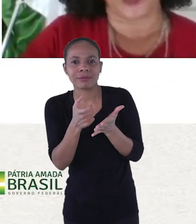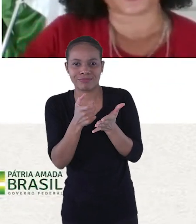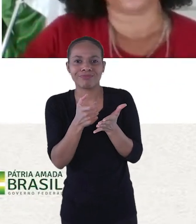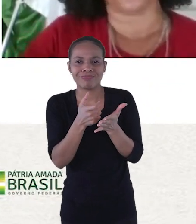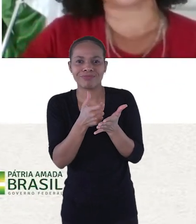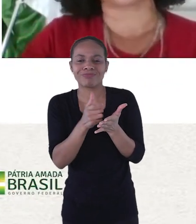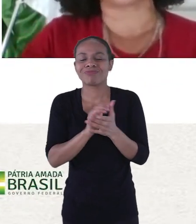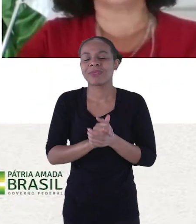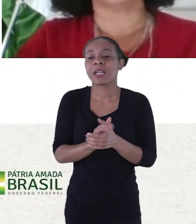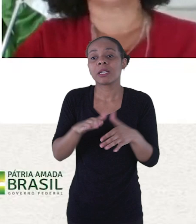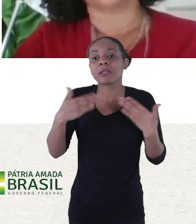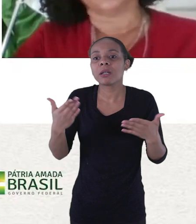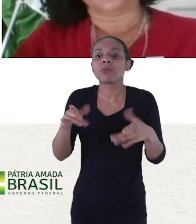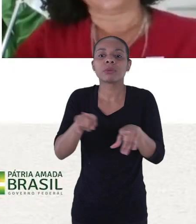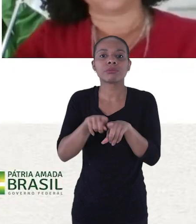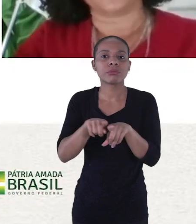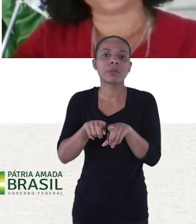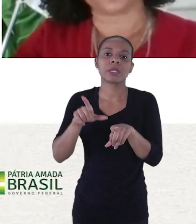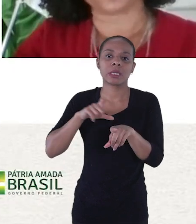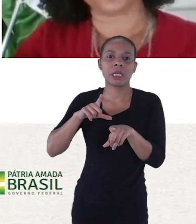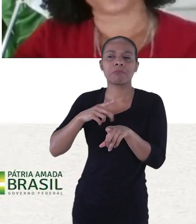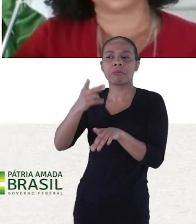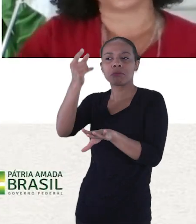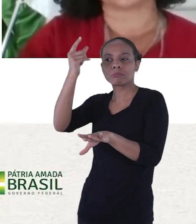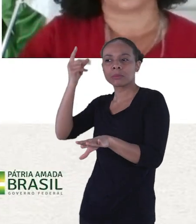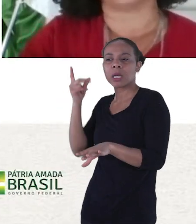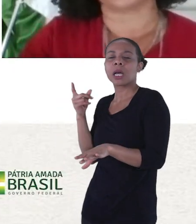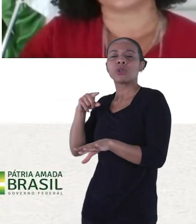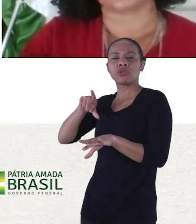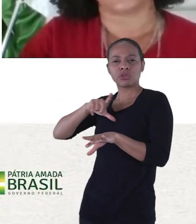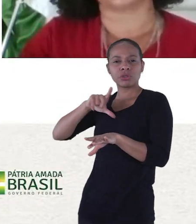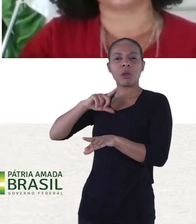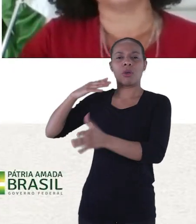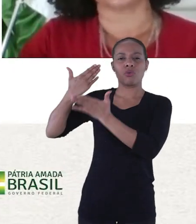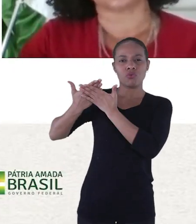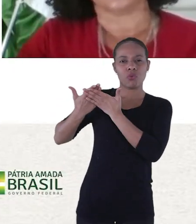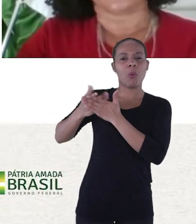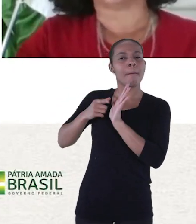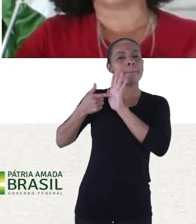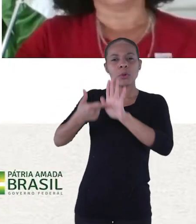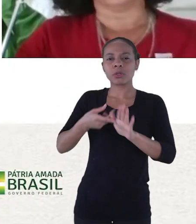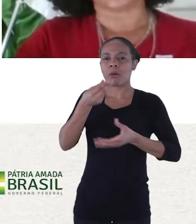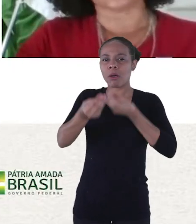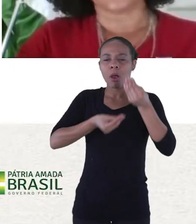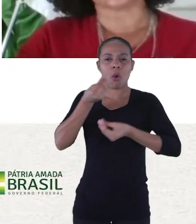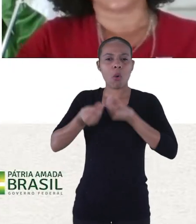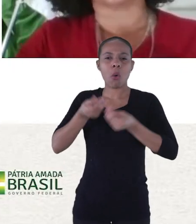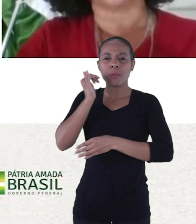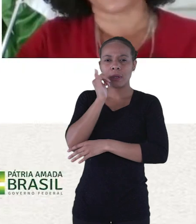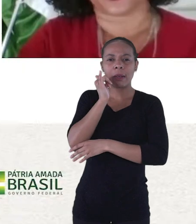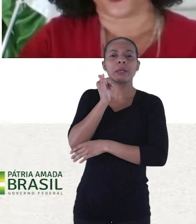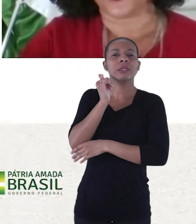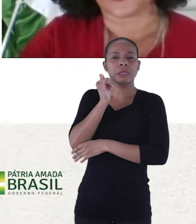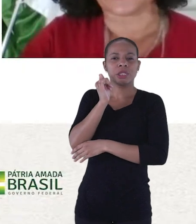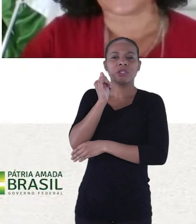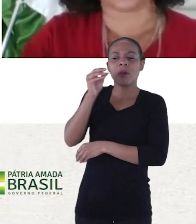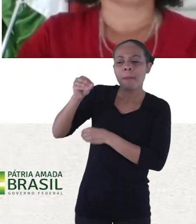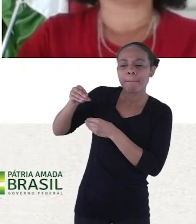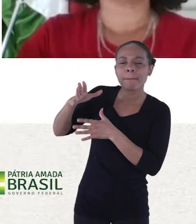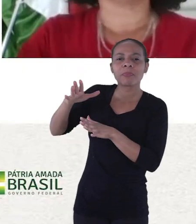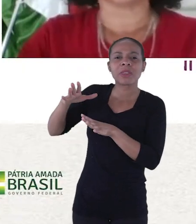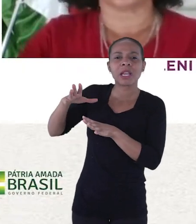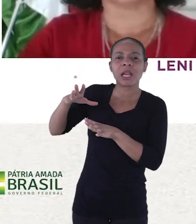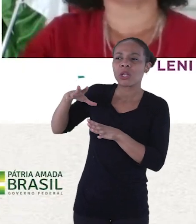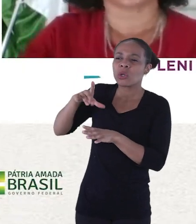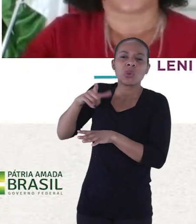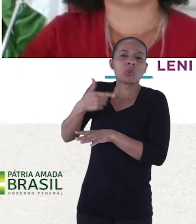teorias multiculturais que foram surgindo, através de estudos que mostravam que as narrativas hegemônicas, né, as narrativas históricas,